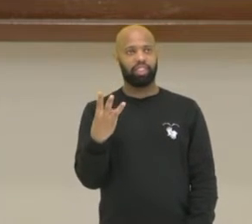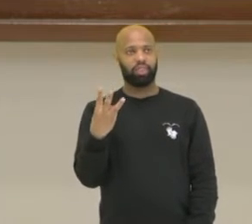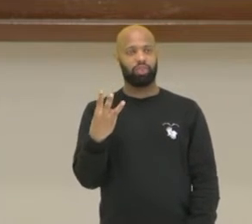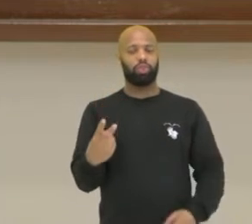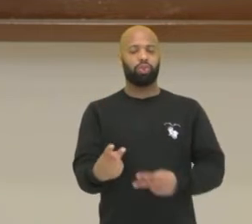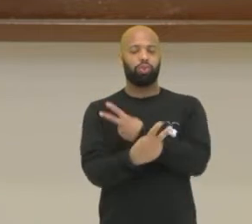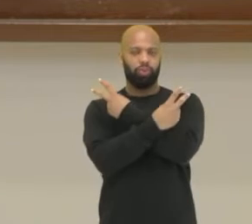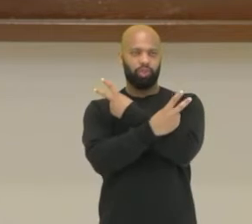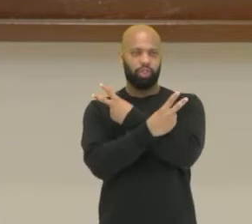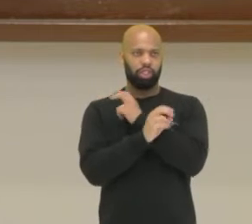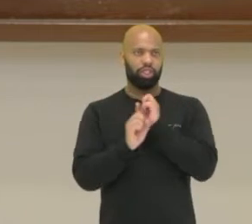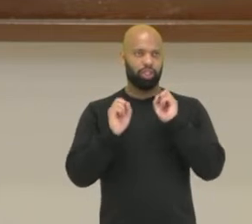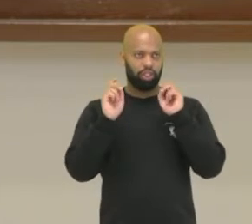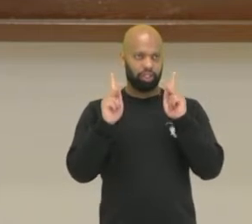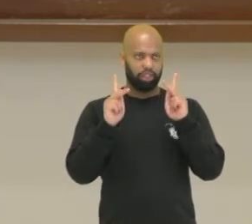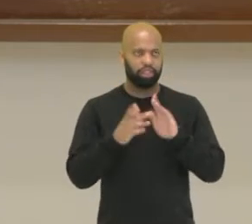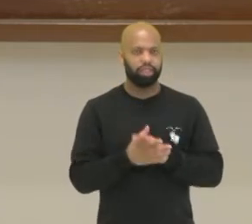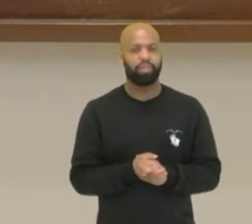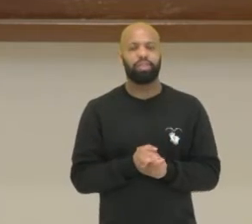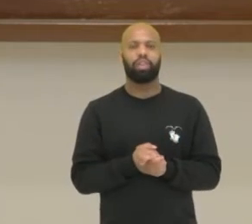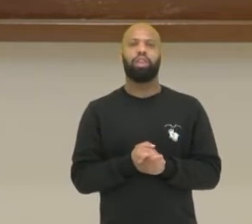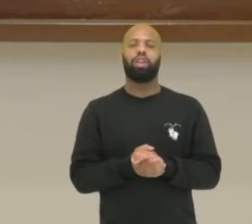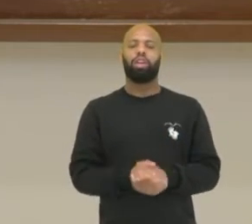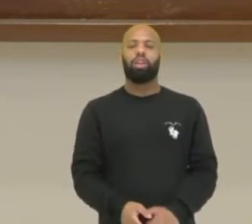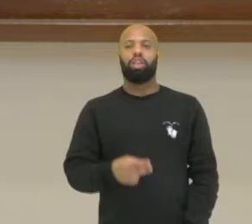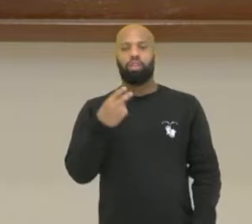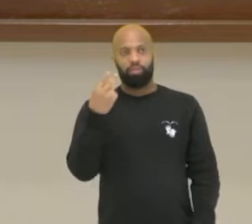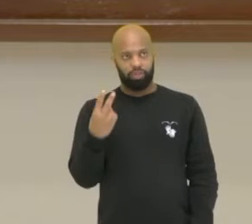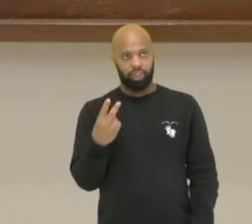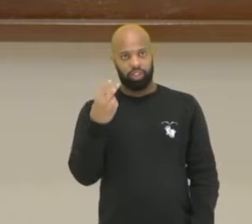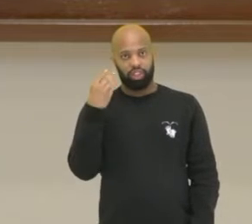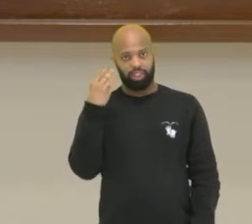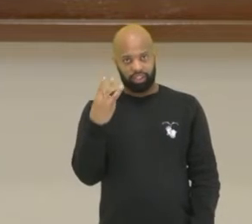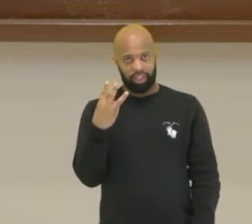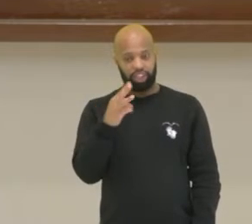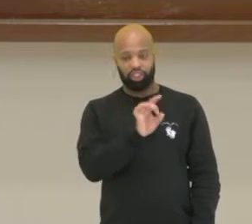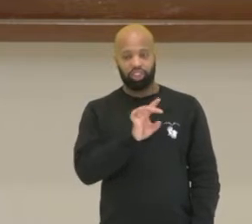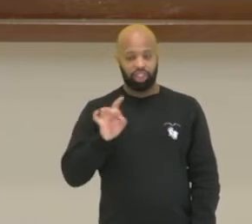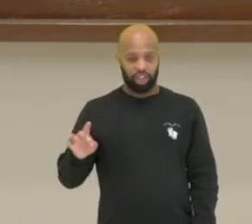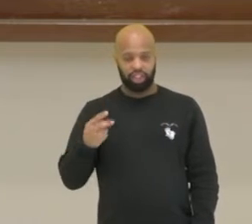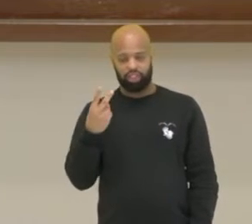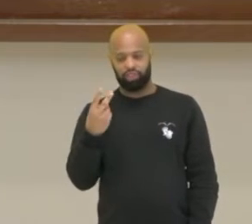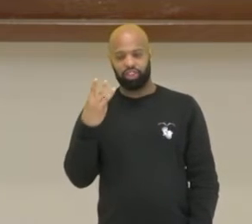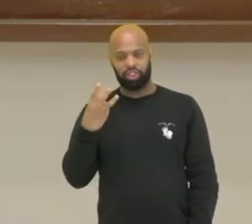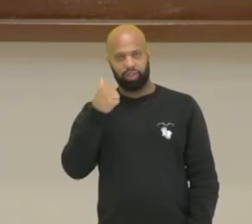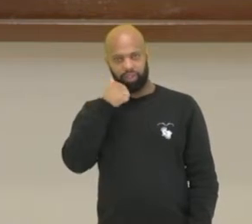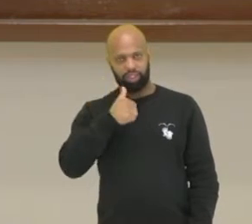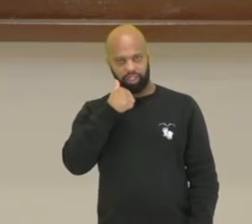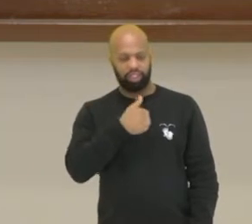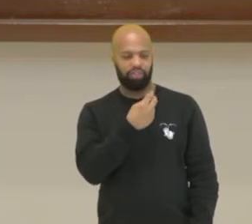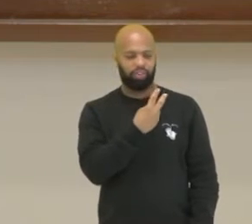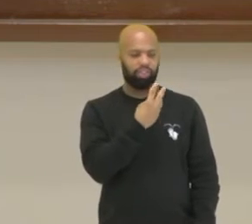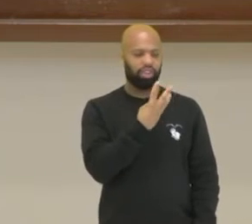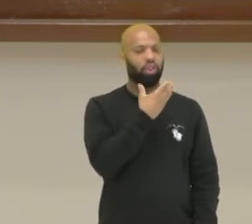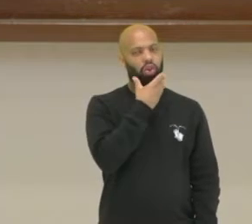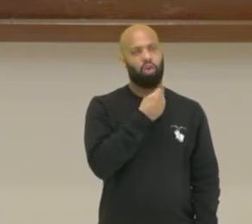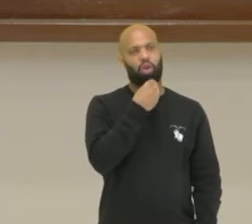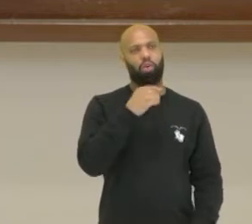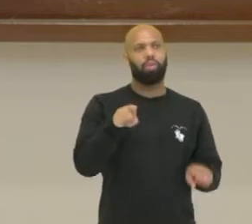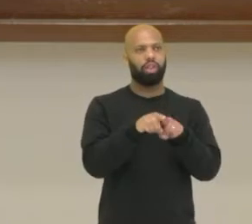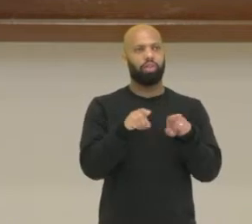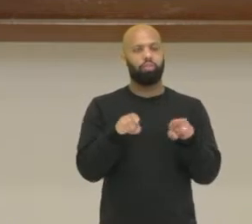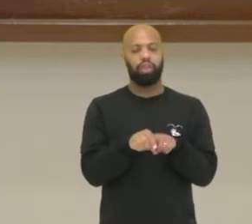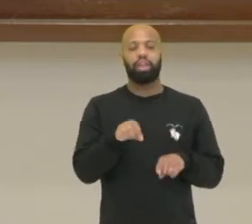23 cromossomos. 23 cromossomos aqui, 23 cromossomos aqui. E a